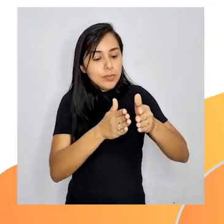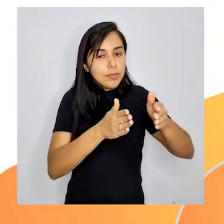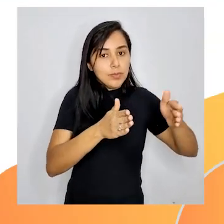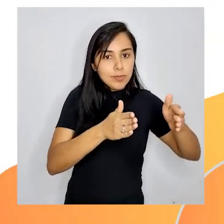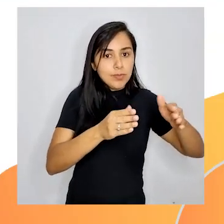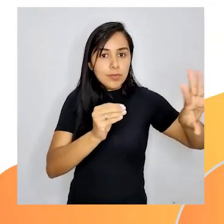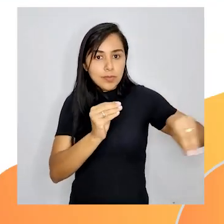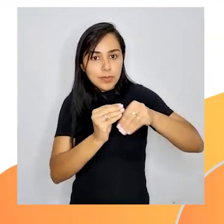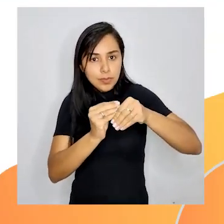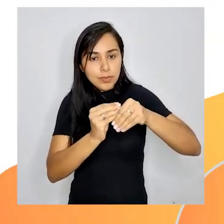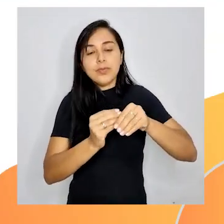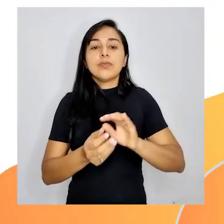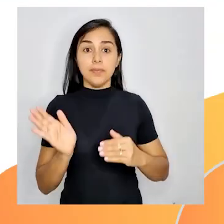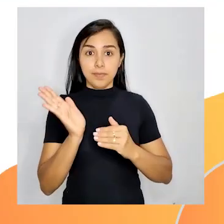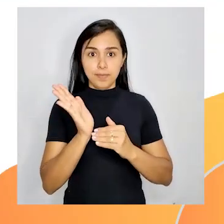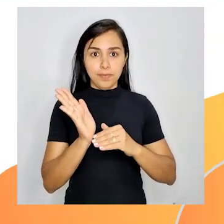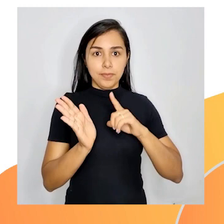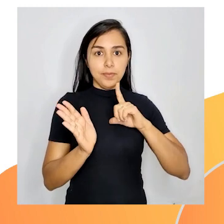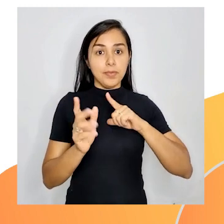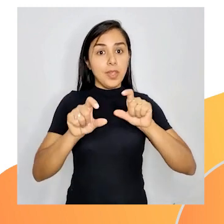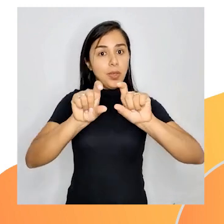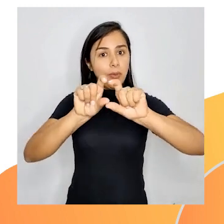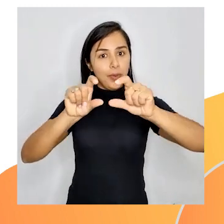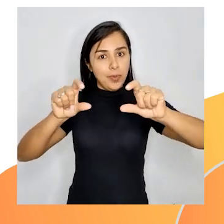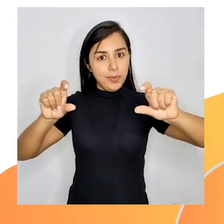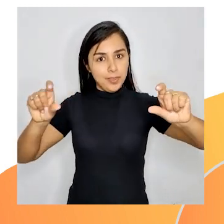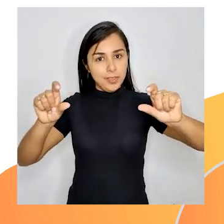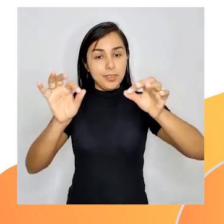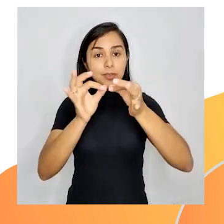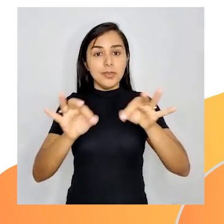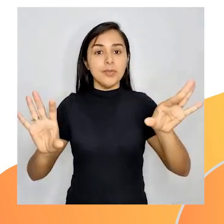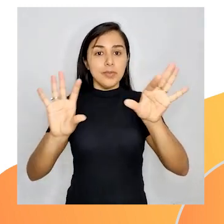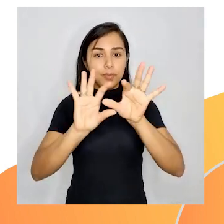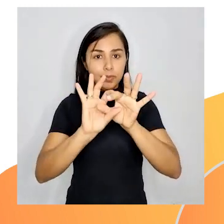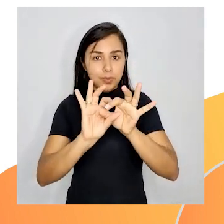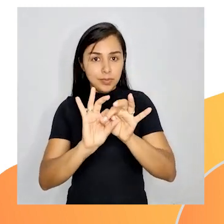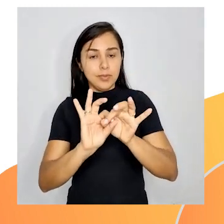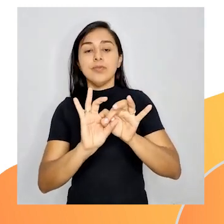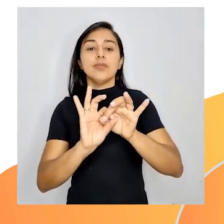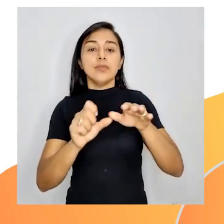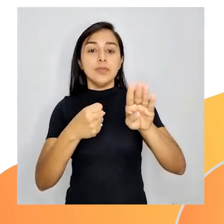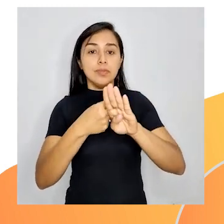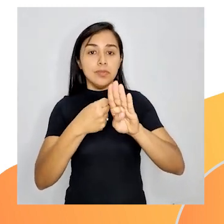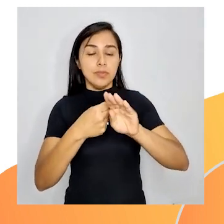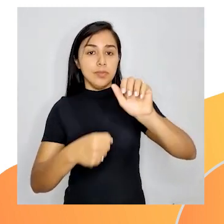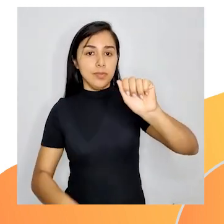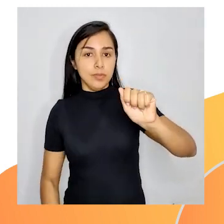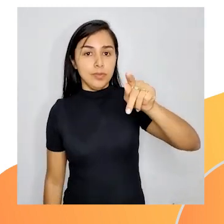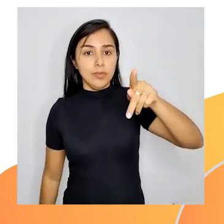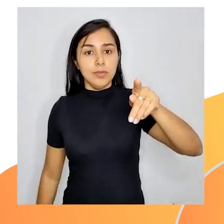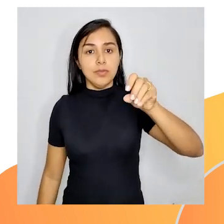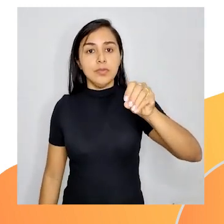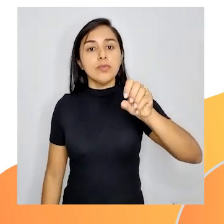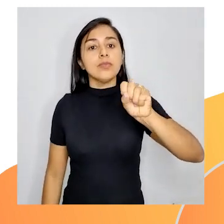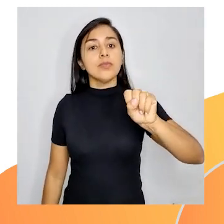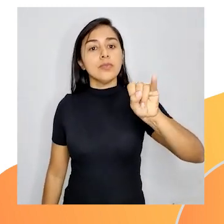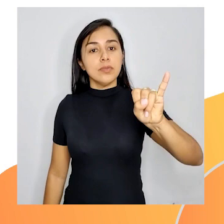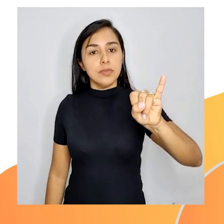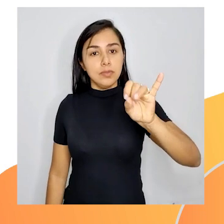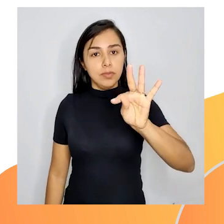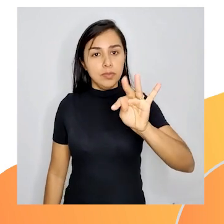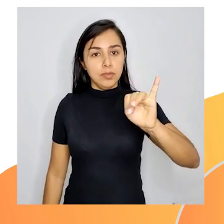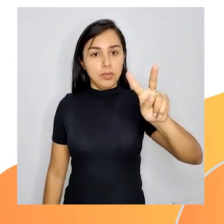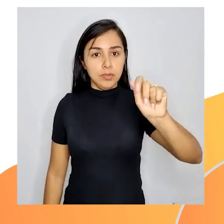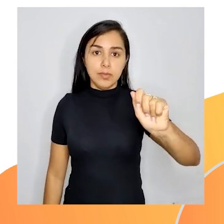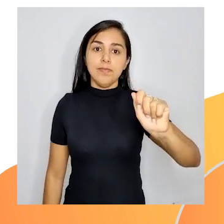oração subordinada substantiva apositiva. Funcionam como aposto da oração principal.